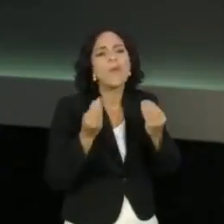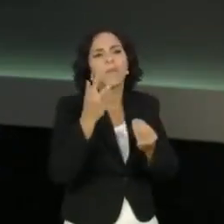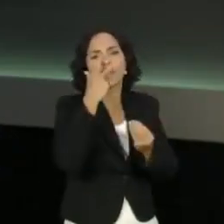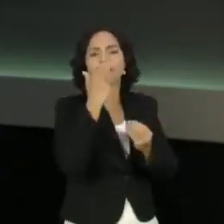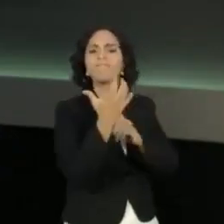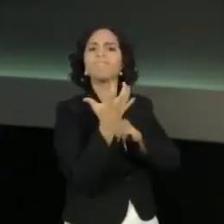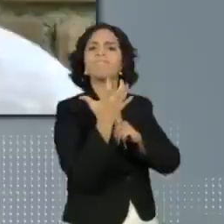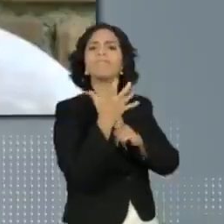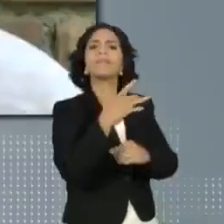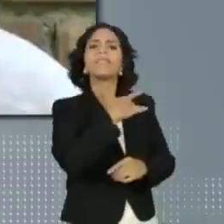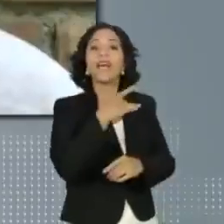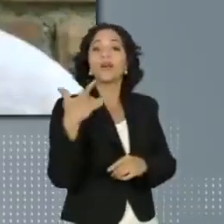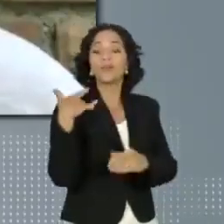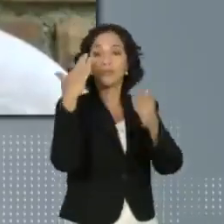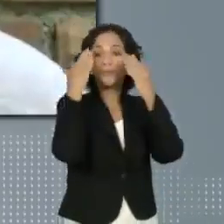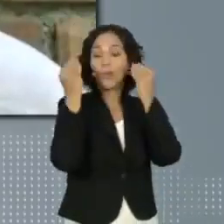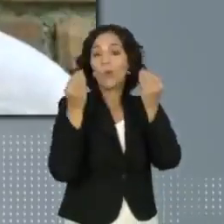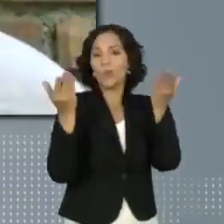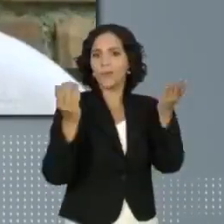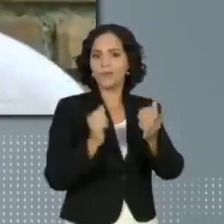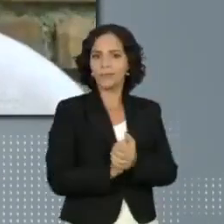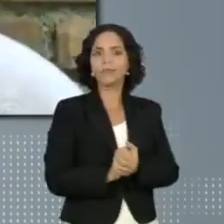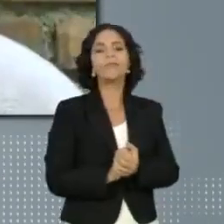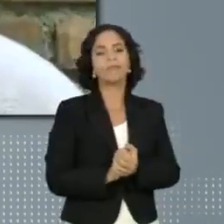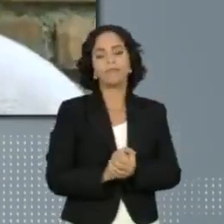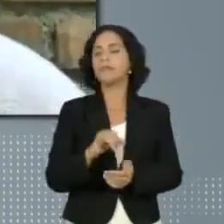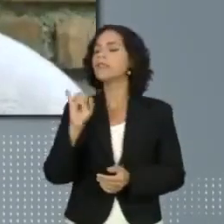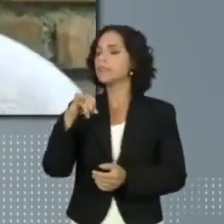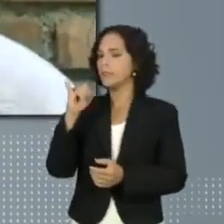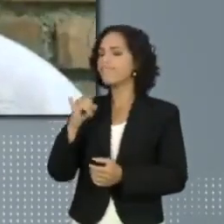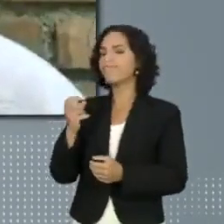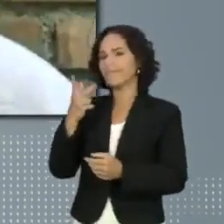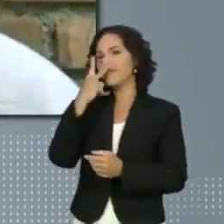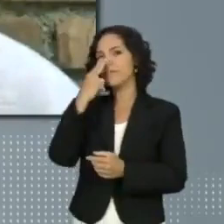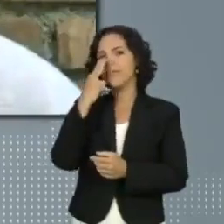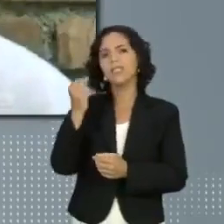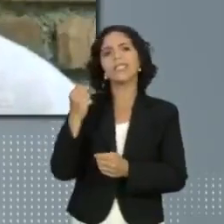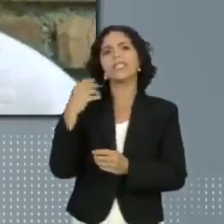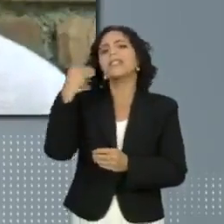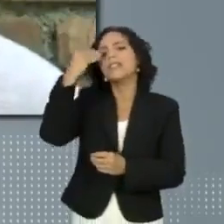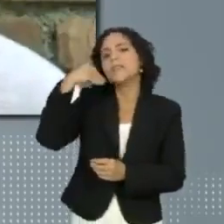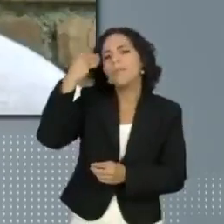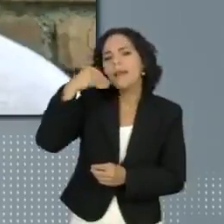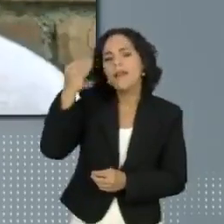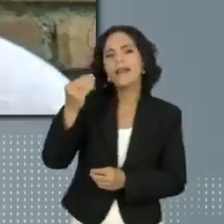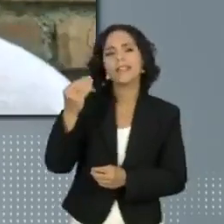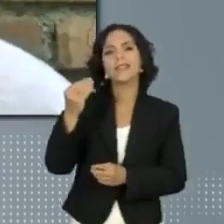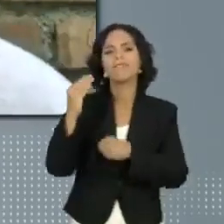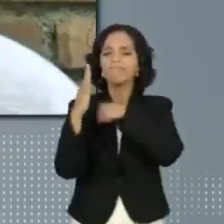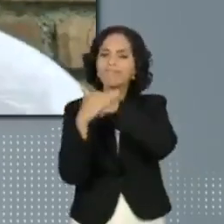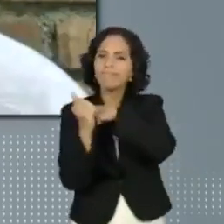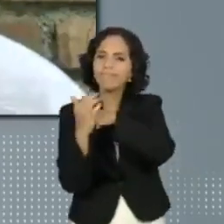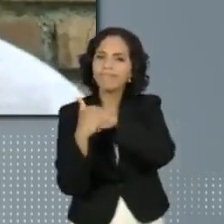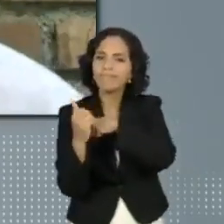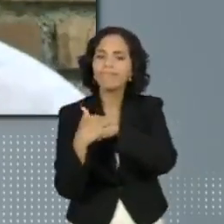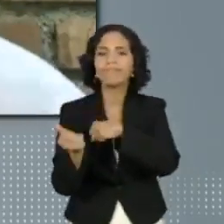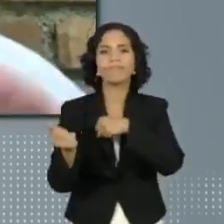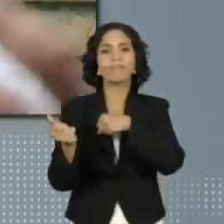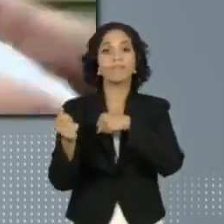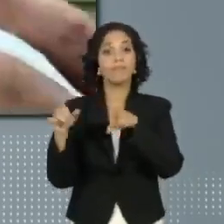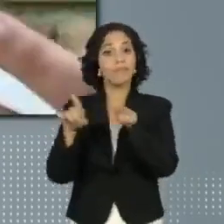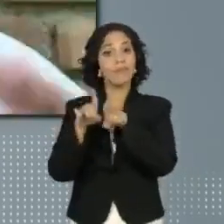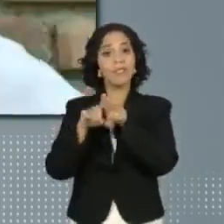nossa saúde mental? Olha, isso tem um peso, sim, porque muitas experiências, afetos,